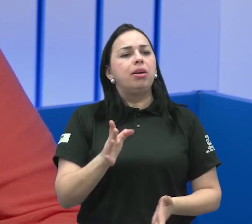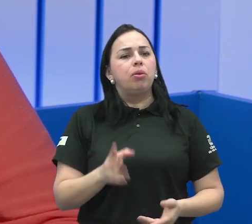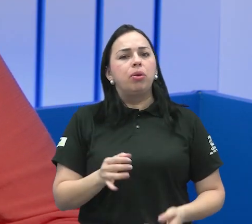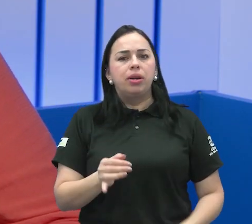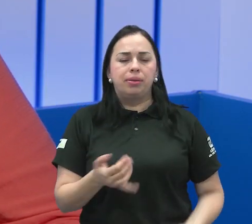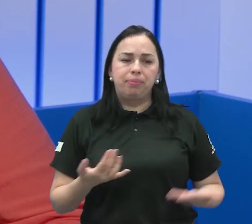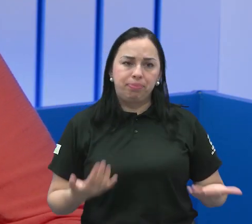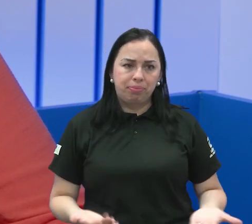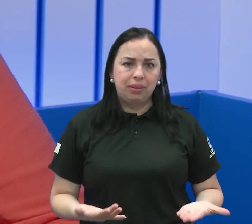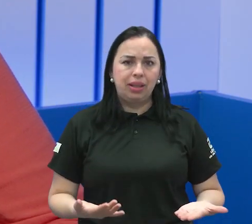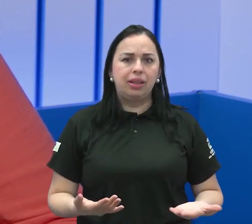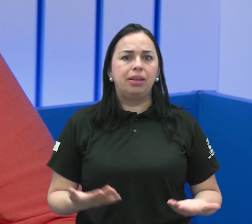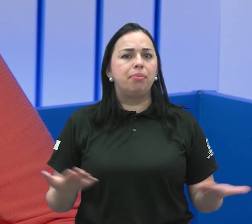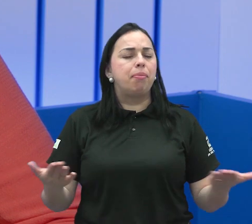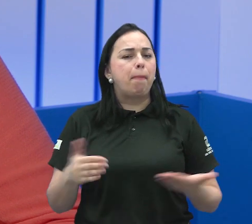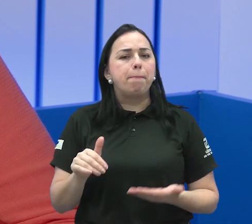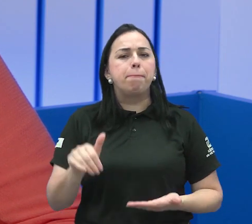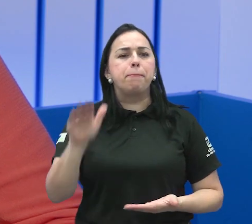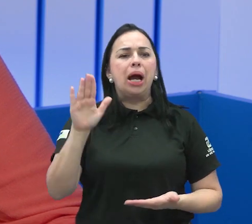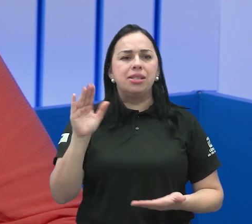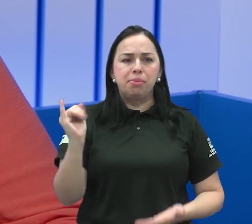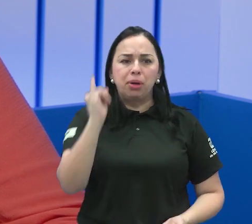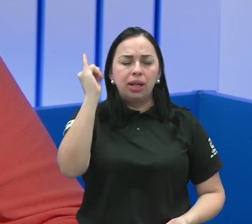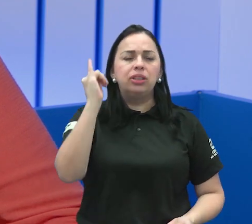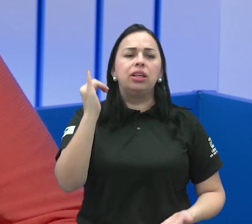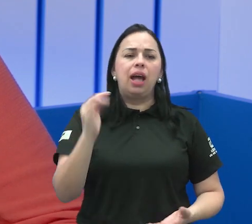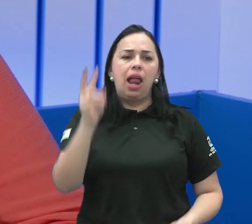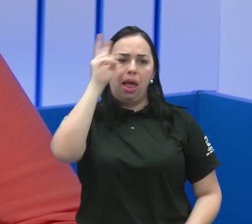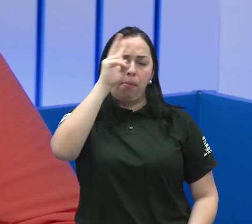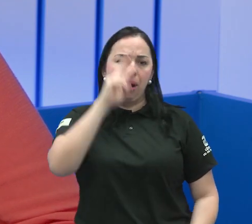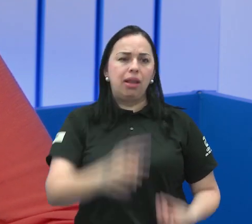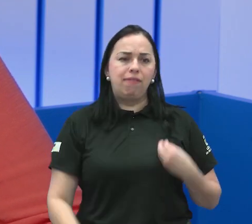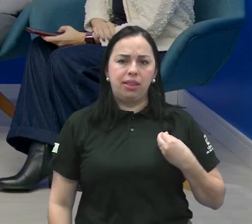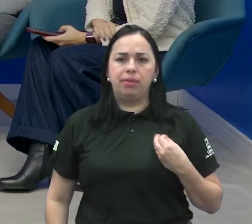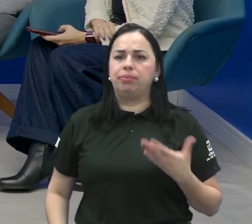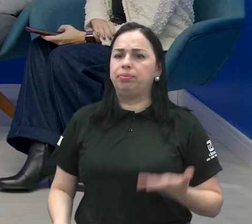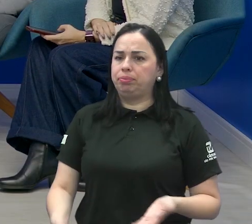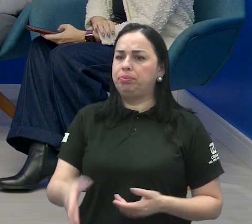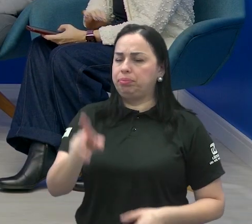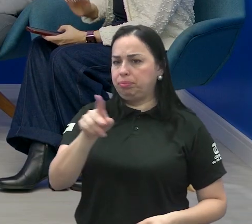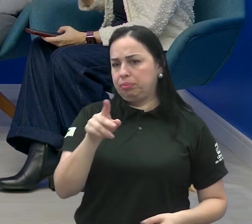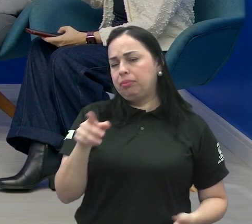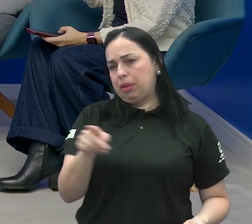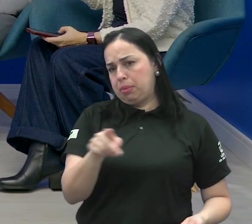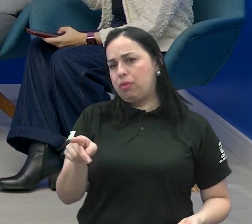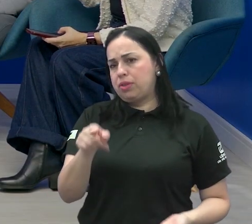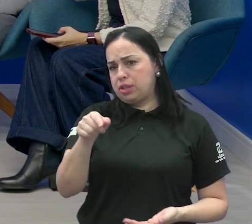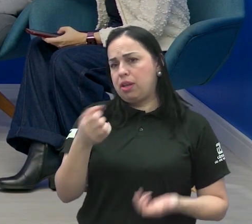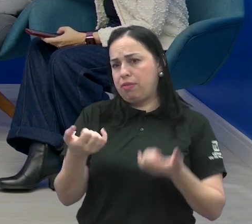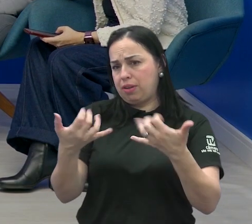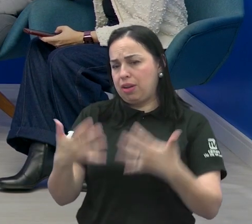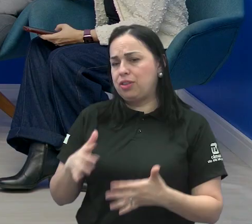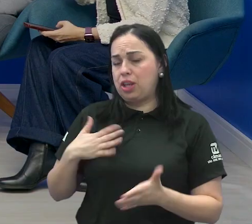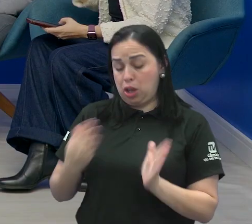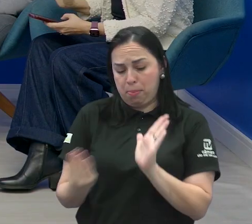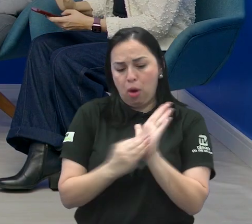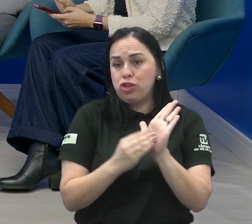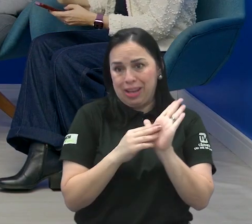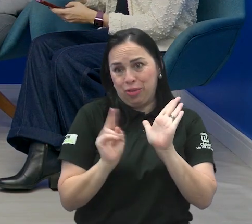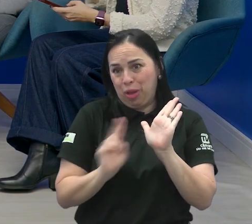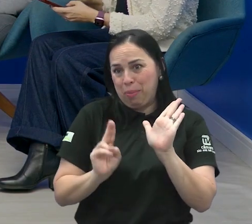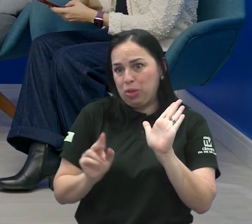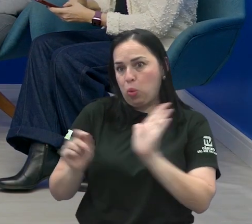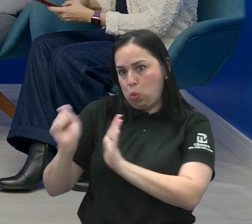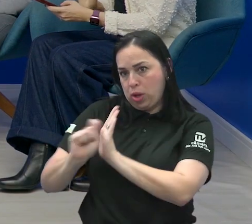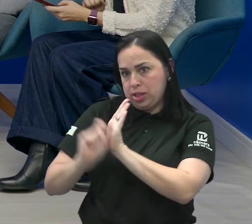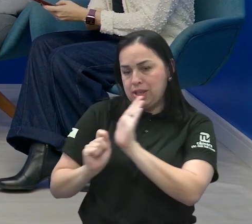da vida, né, que eu acho que é a pauta mais importante. Sem dúvida, professora. Inclusive, você citou a Ailton Krenak aí, eu tinha colocado